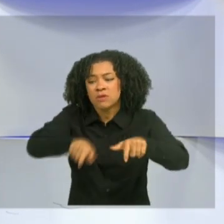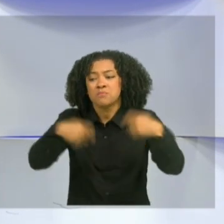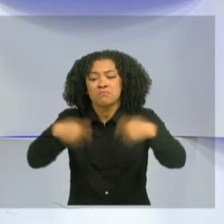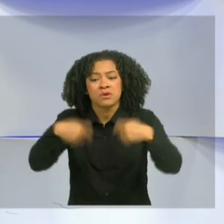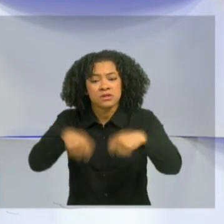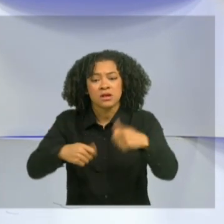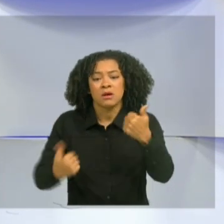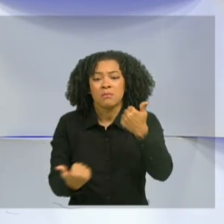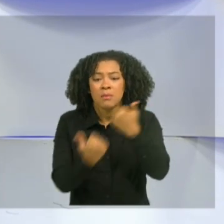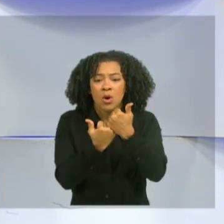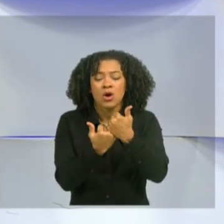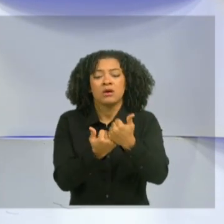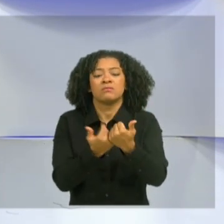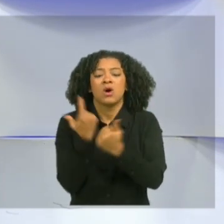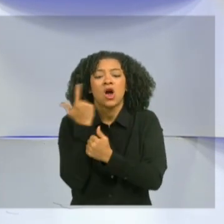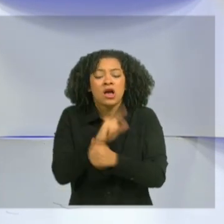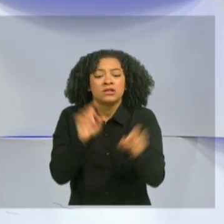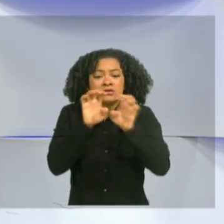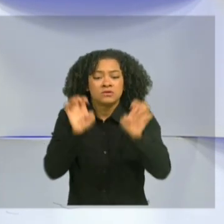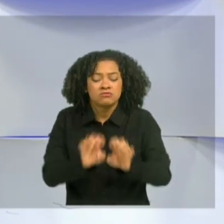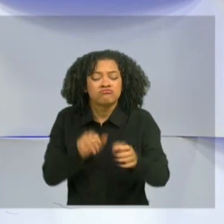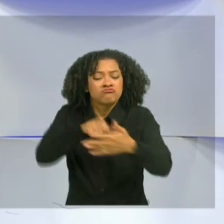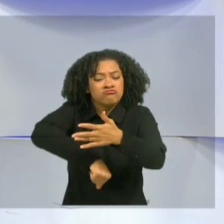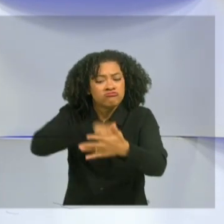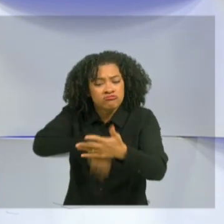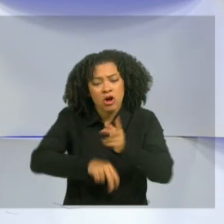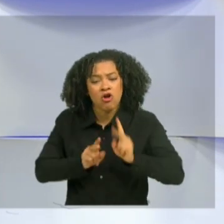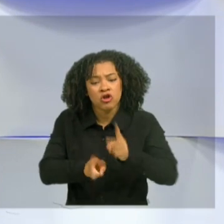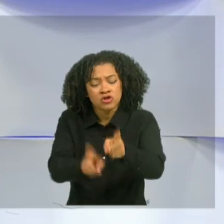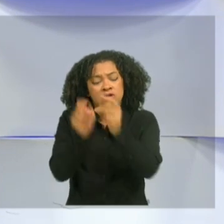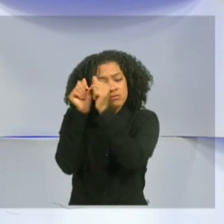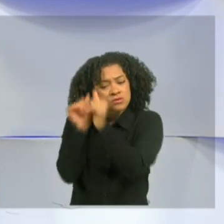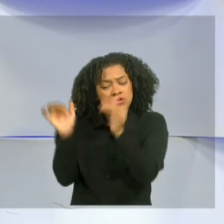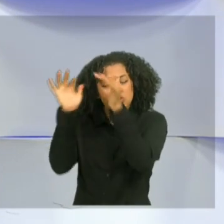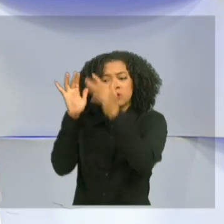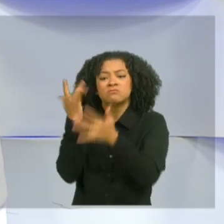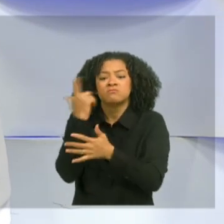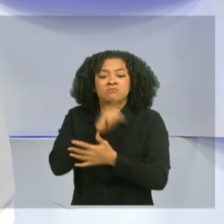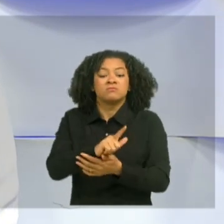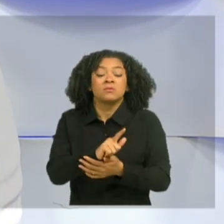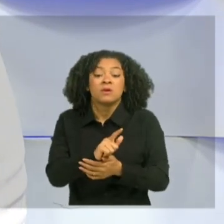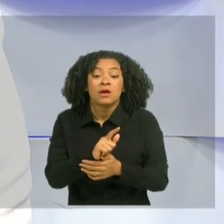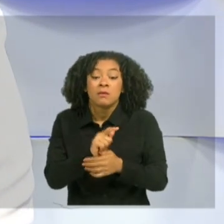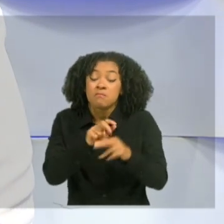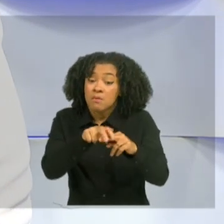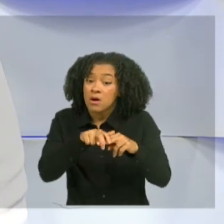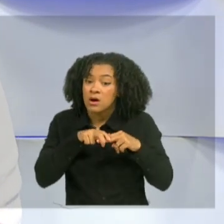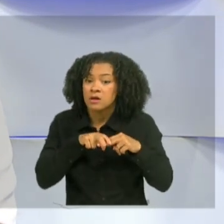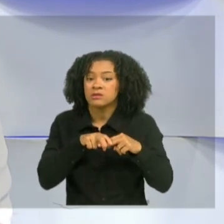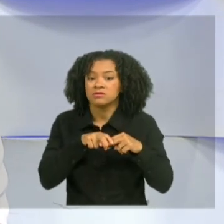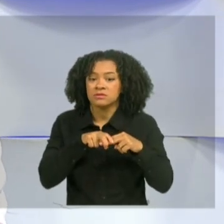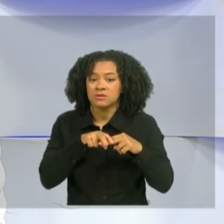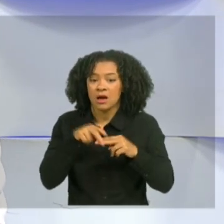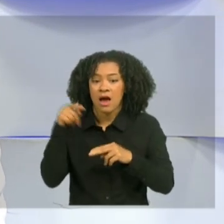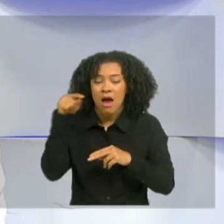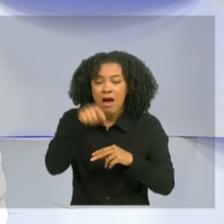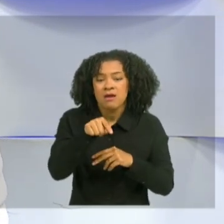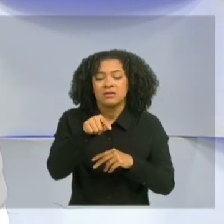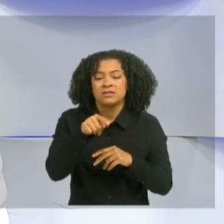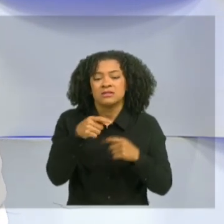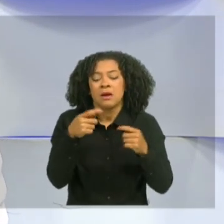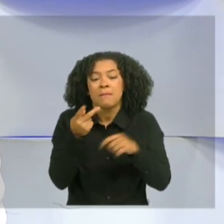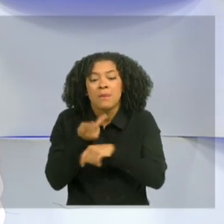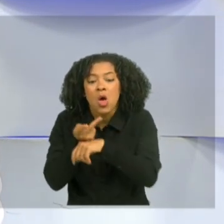apoio para se estruturarem e seguir lutando construindo os seus sonhos por isso que esses que estão procurando